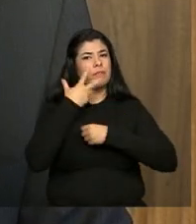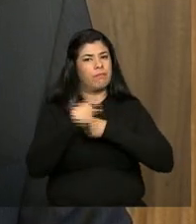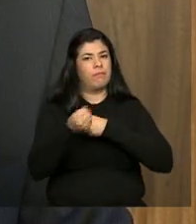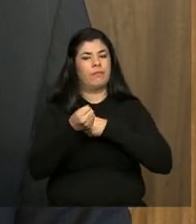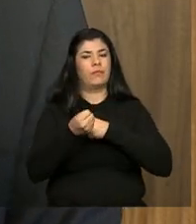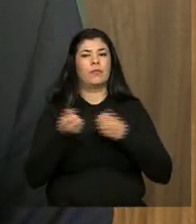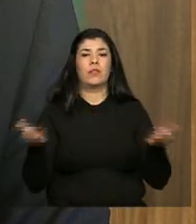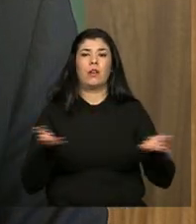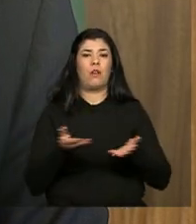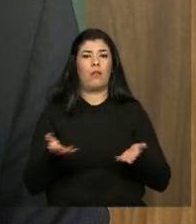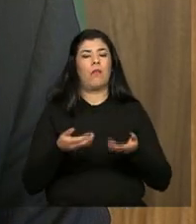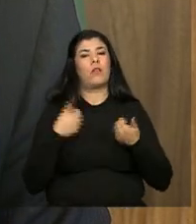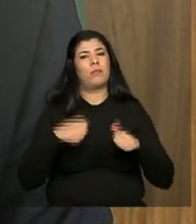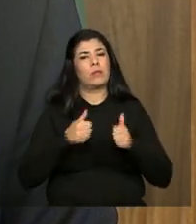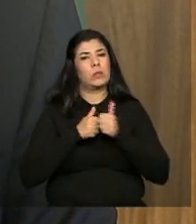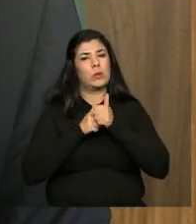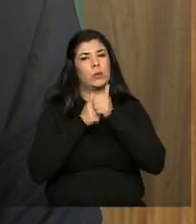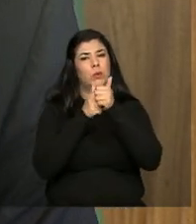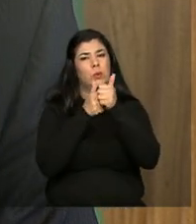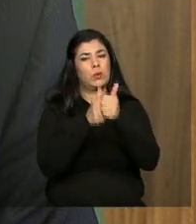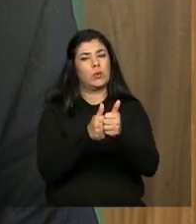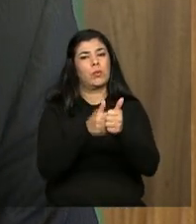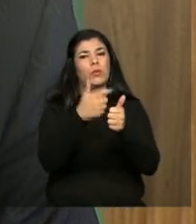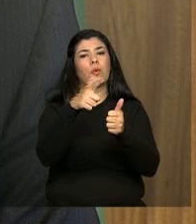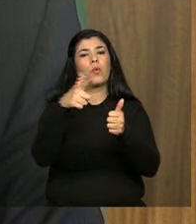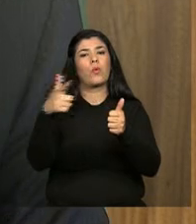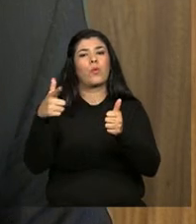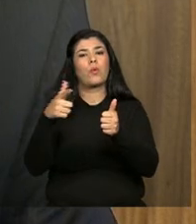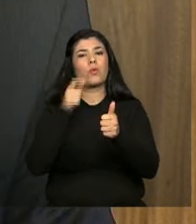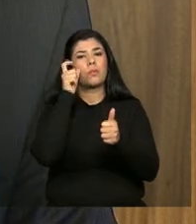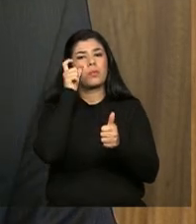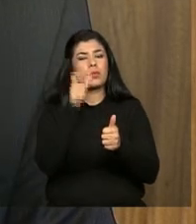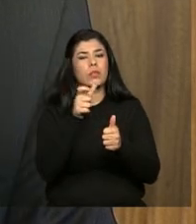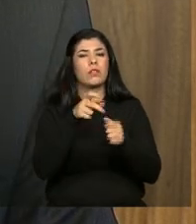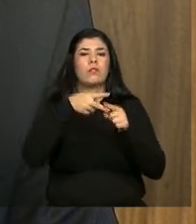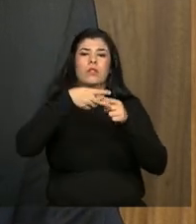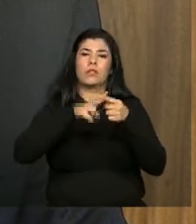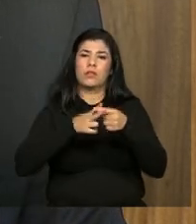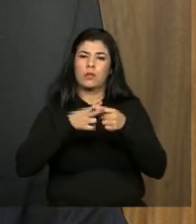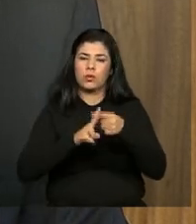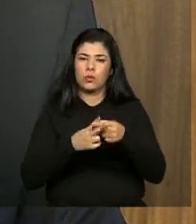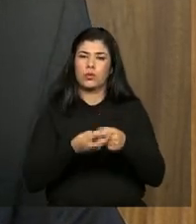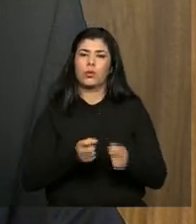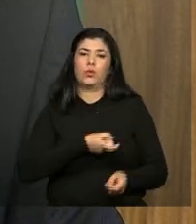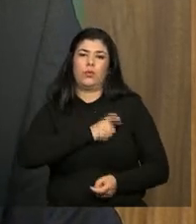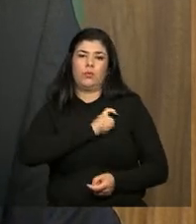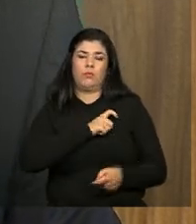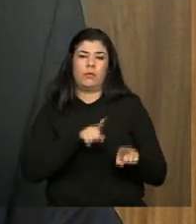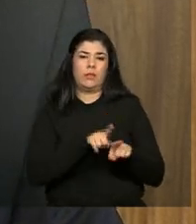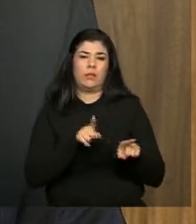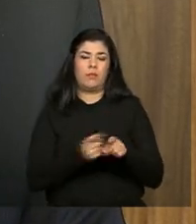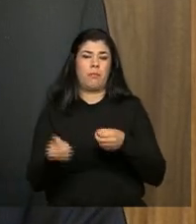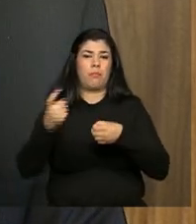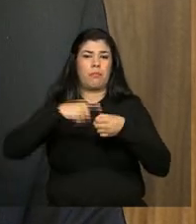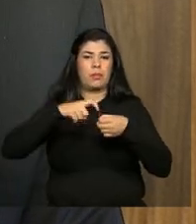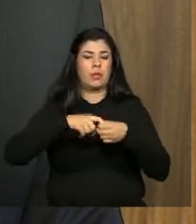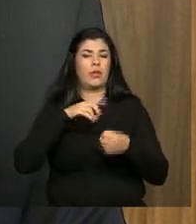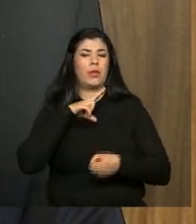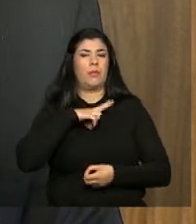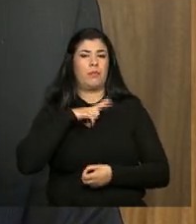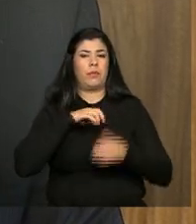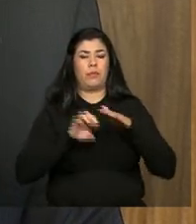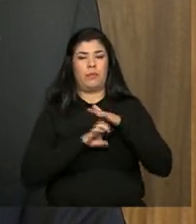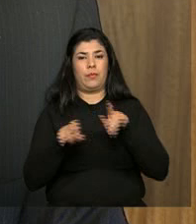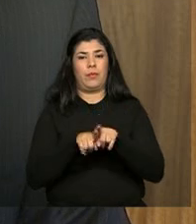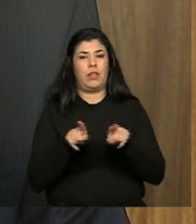essa competitividade tem que ser acompanhada de outros Passos ajuste fiscal parceria público-privada investimento de